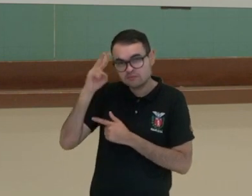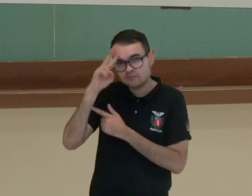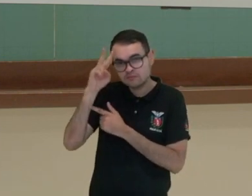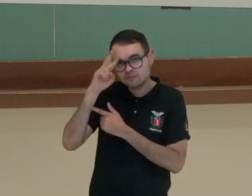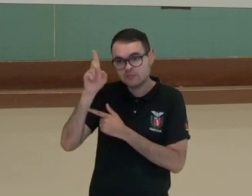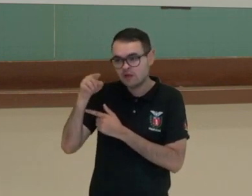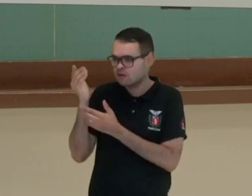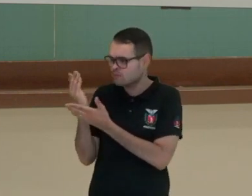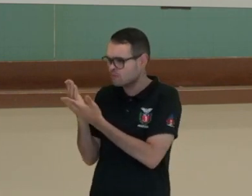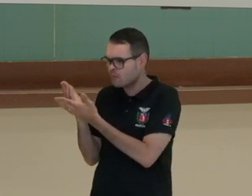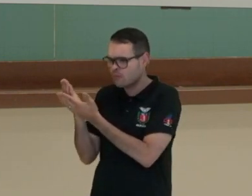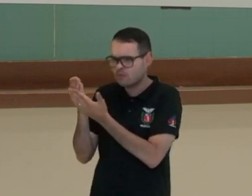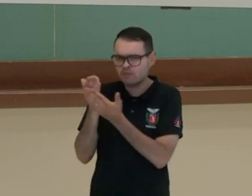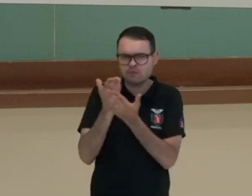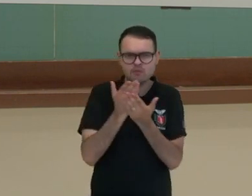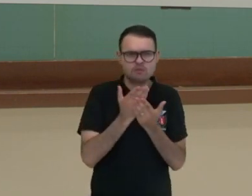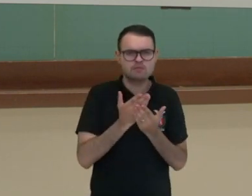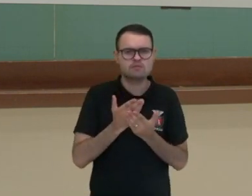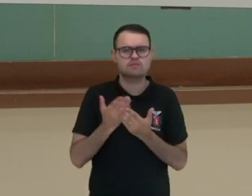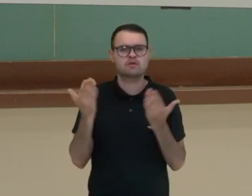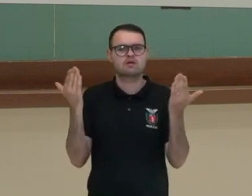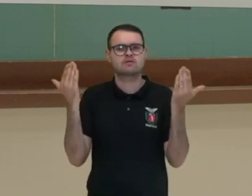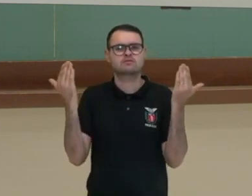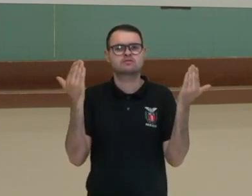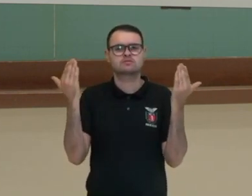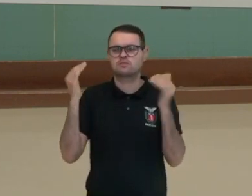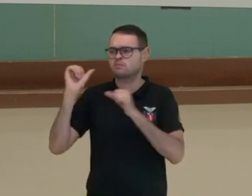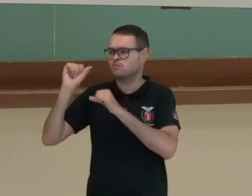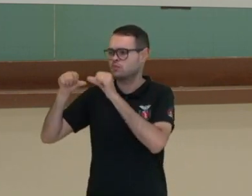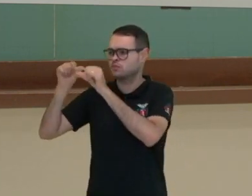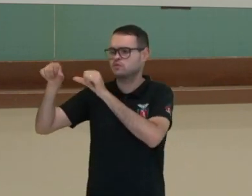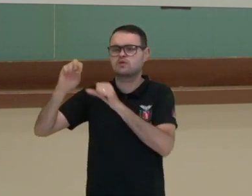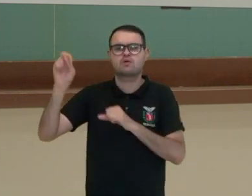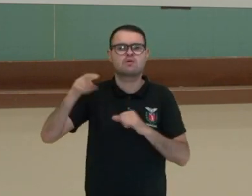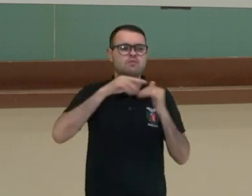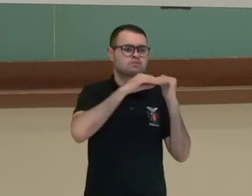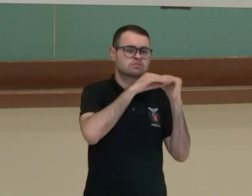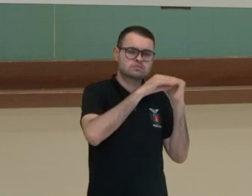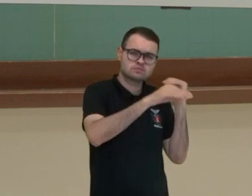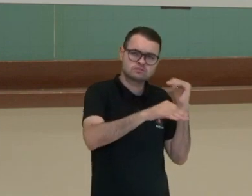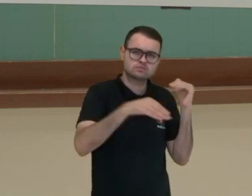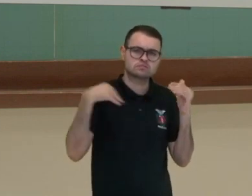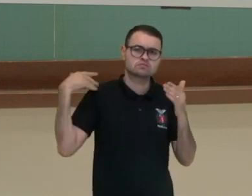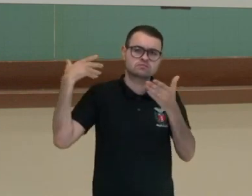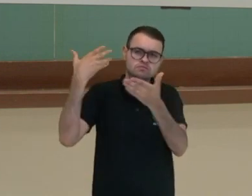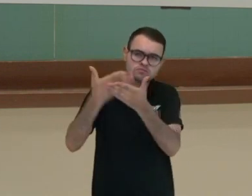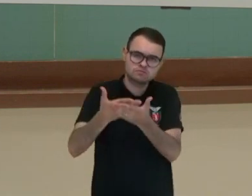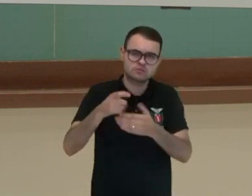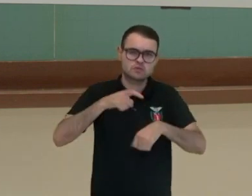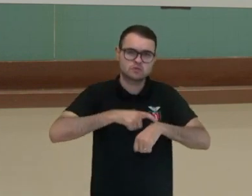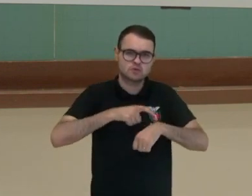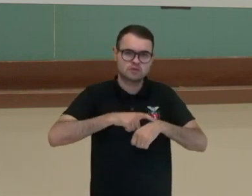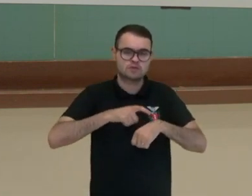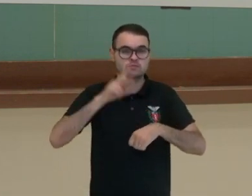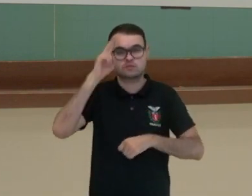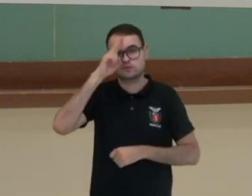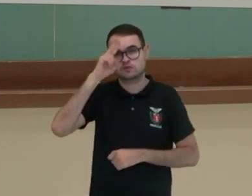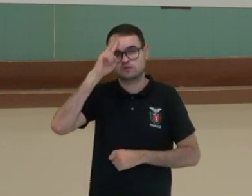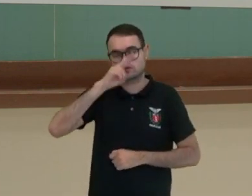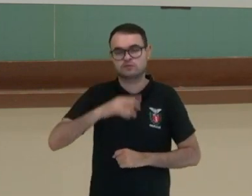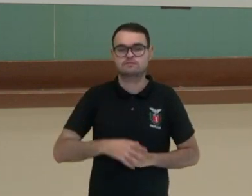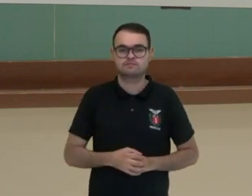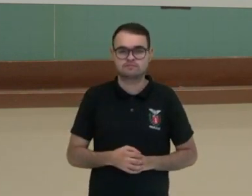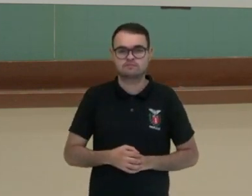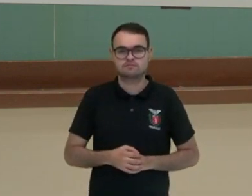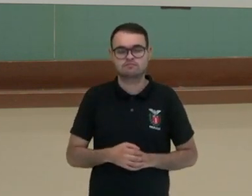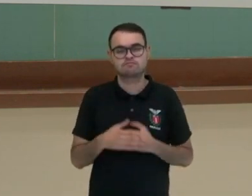estudar essas ações do homem, analisando suas mudanças e permanências ao longo do tempo histórico, né?